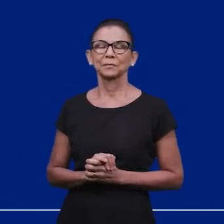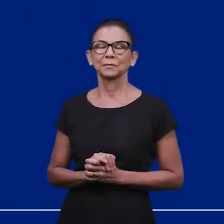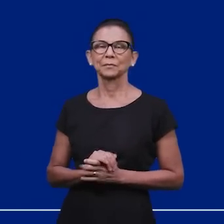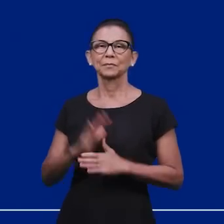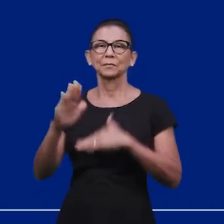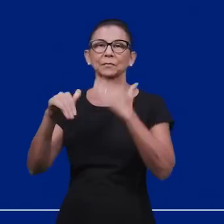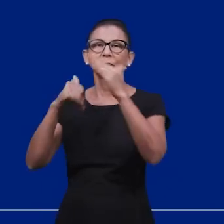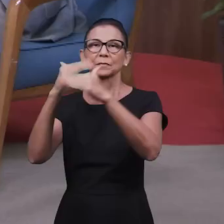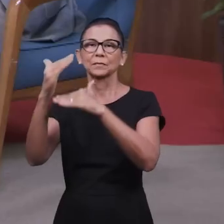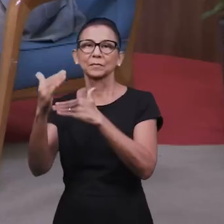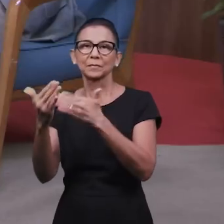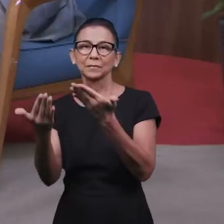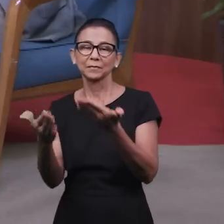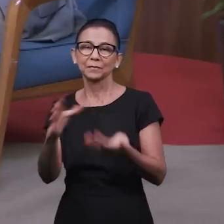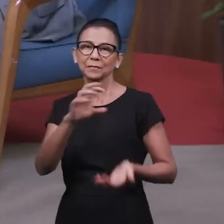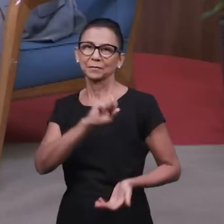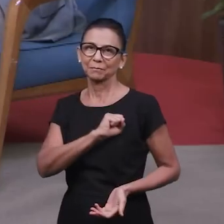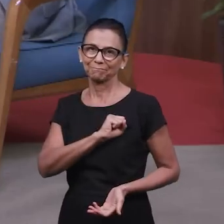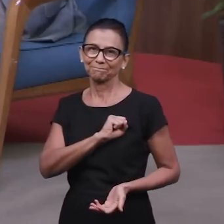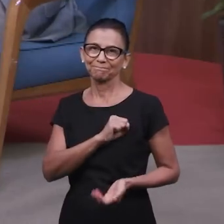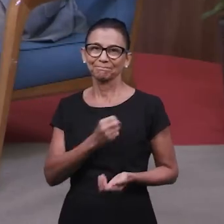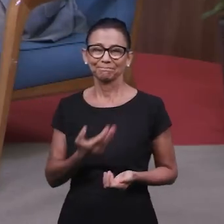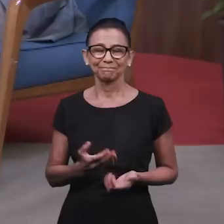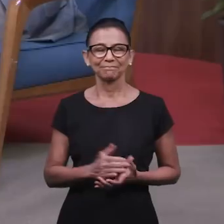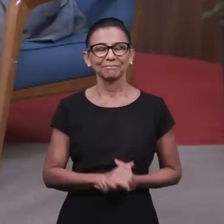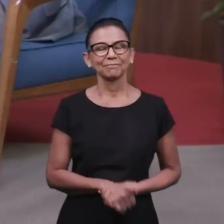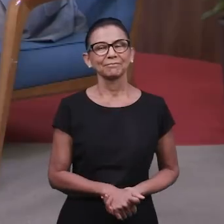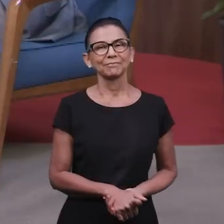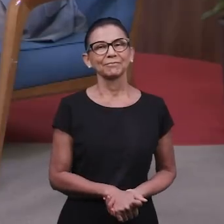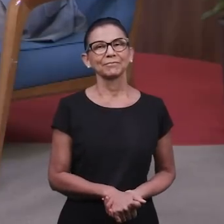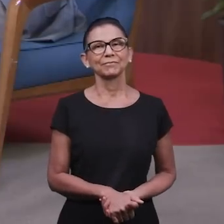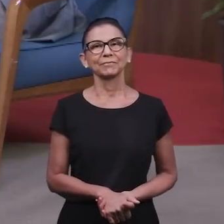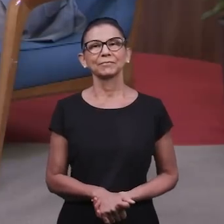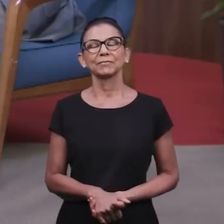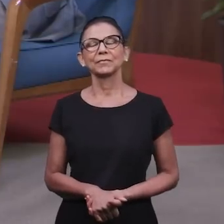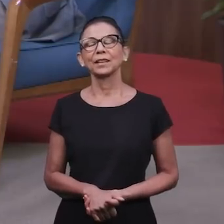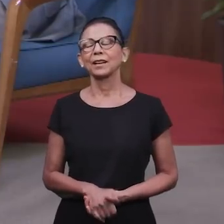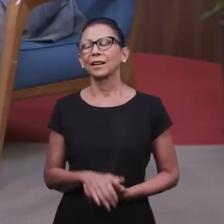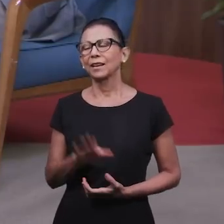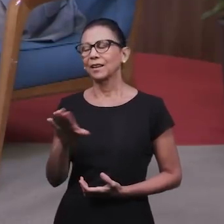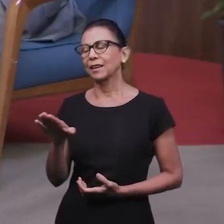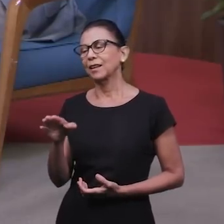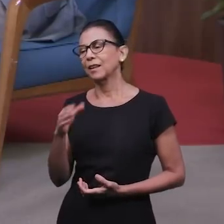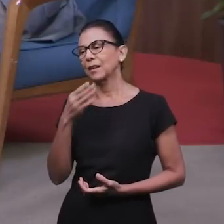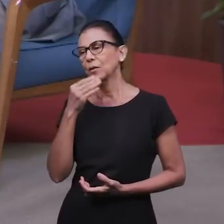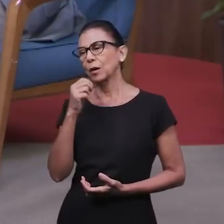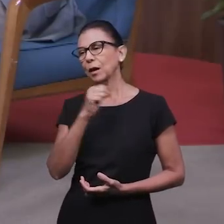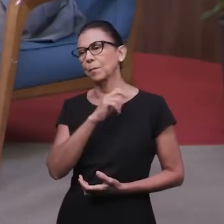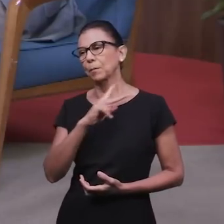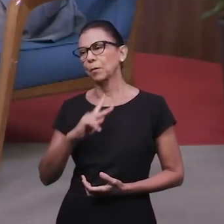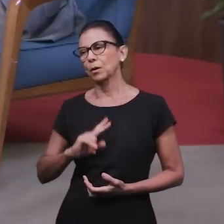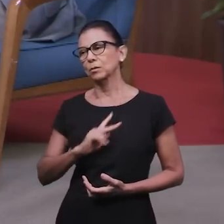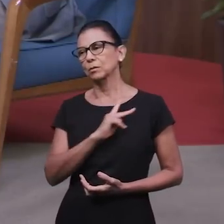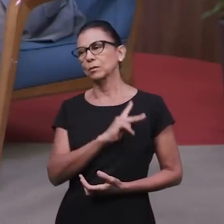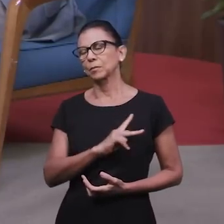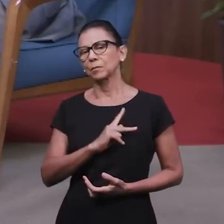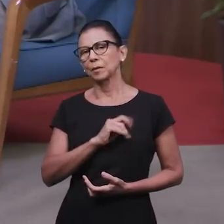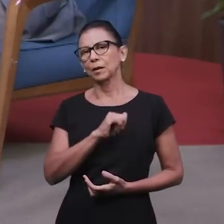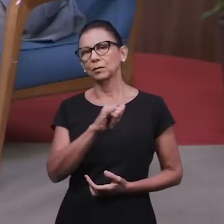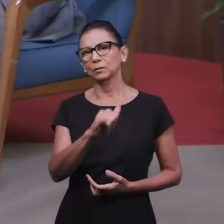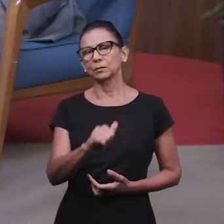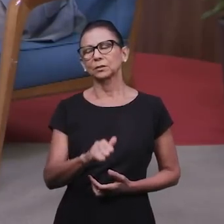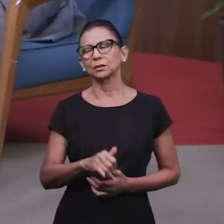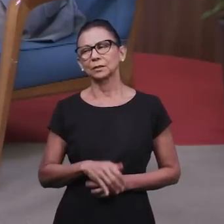em amor. Muito né? interessante. Tá aí a aplicação. É como o apóstolo Paulo, né, fala como o